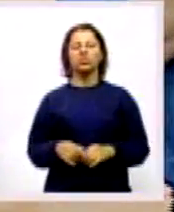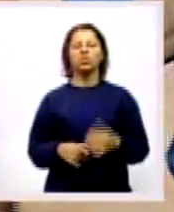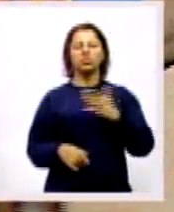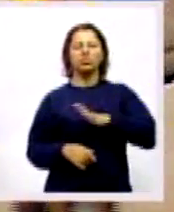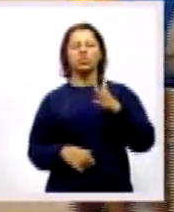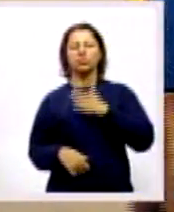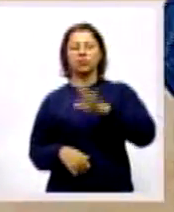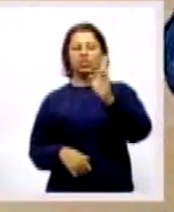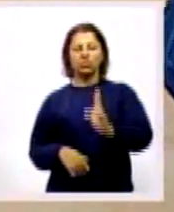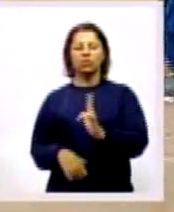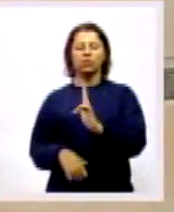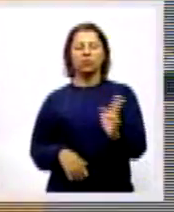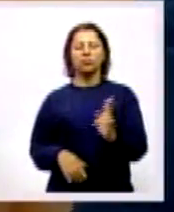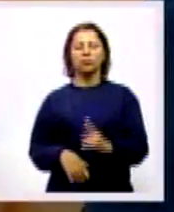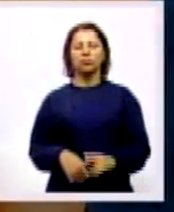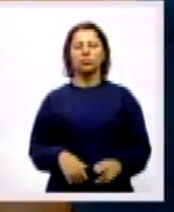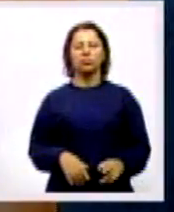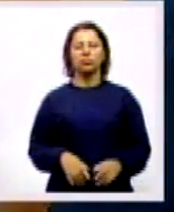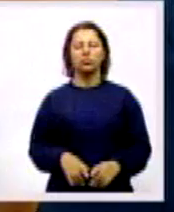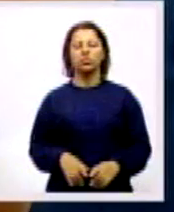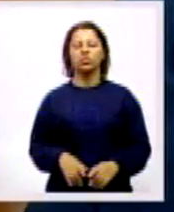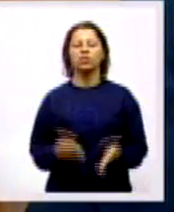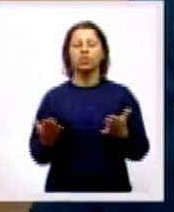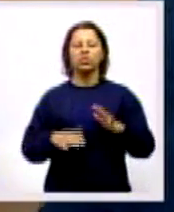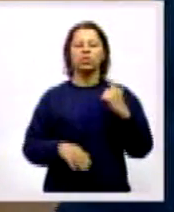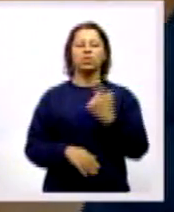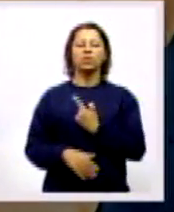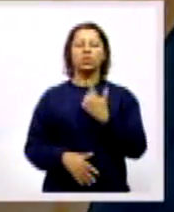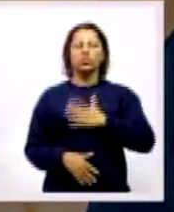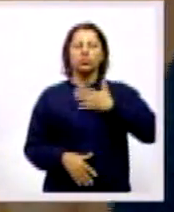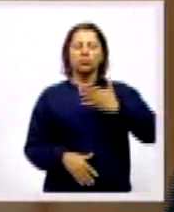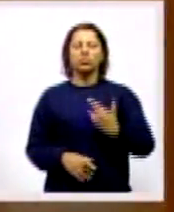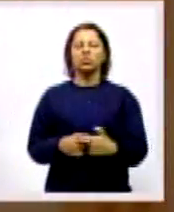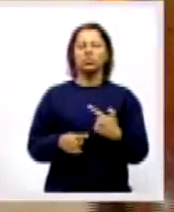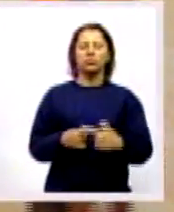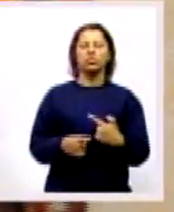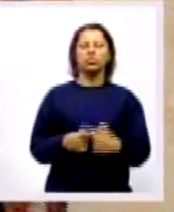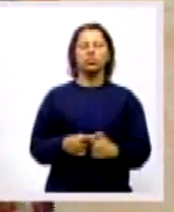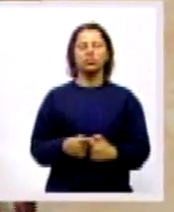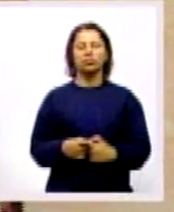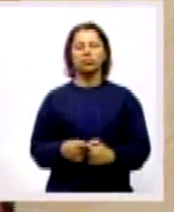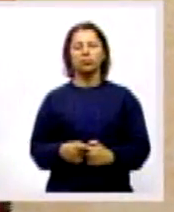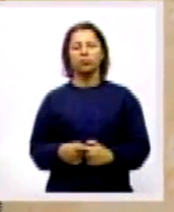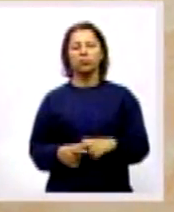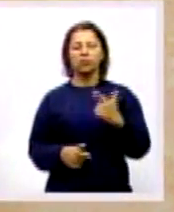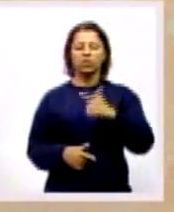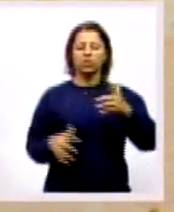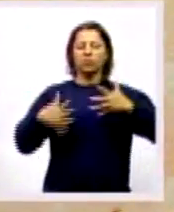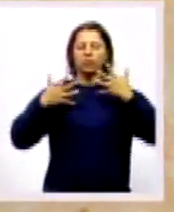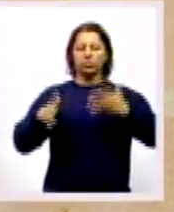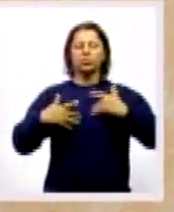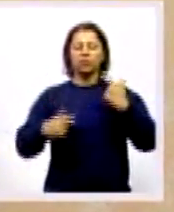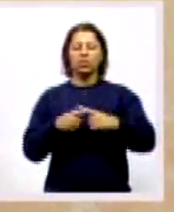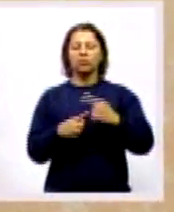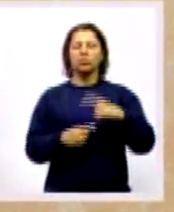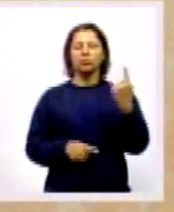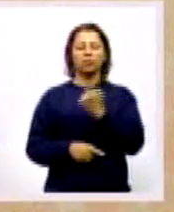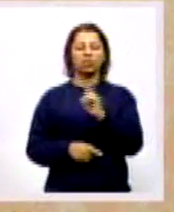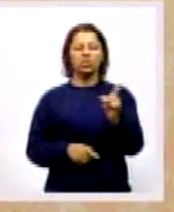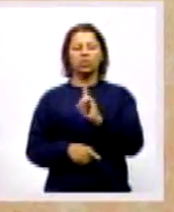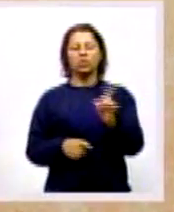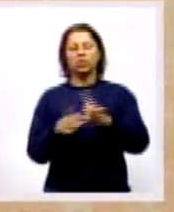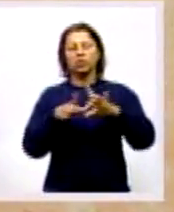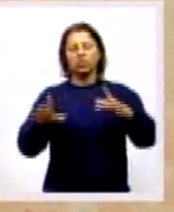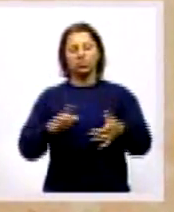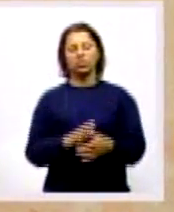padre, não suporto aquela freira. A nossa visão muitas vezes é preconceituosa porque ela é sem sabor. A gente não permite que o outro seja ele